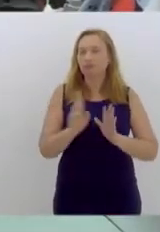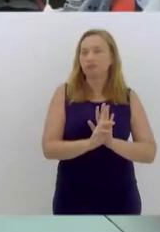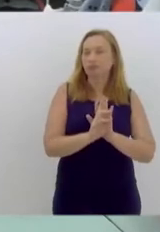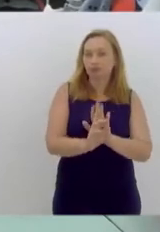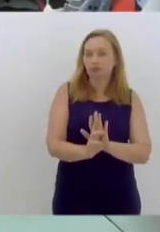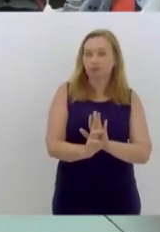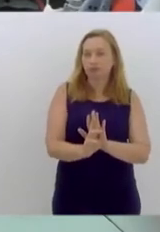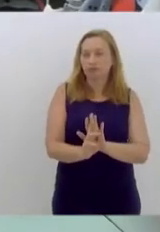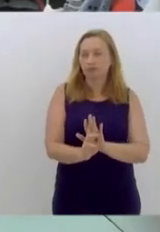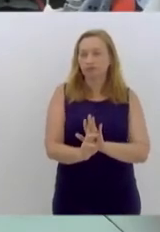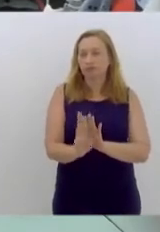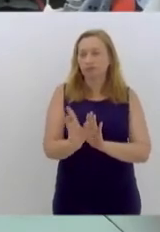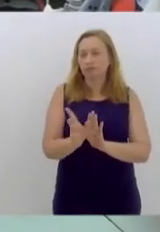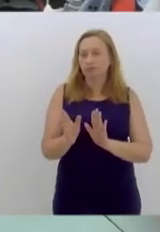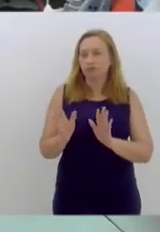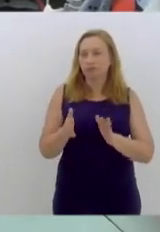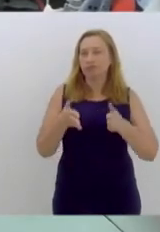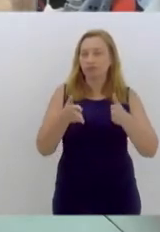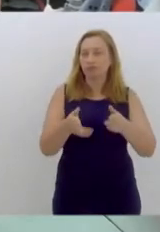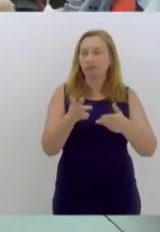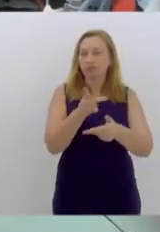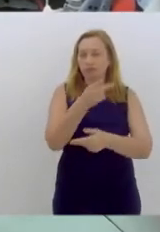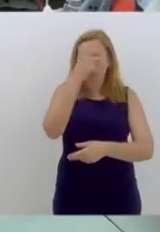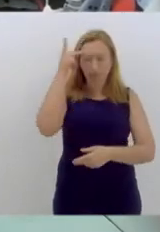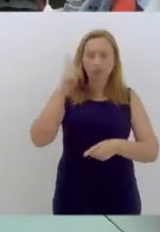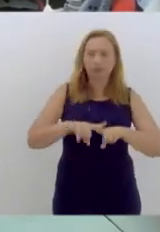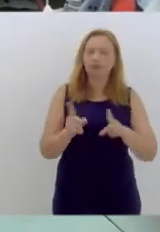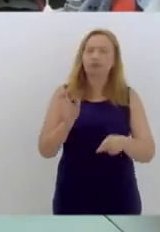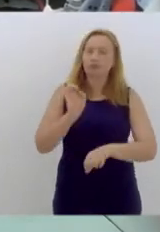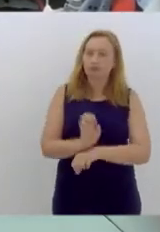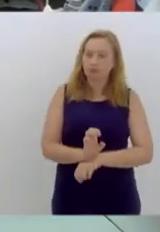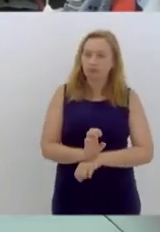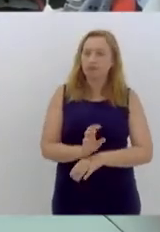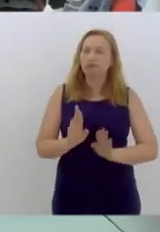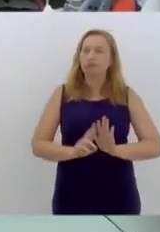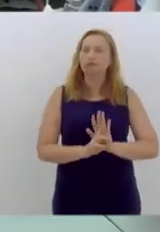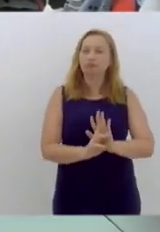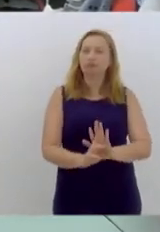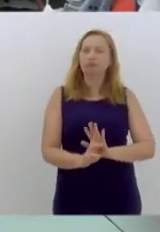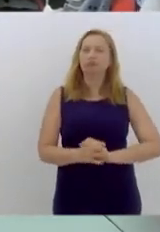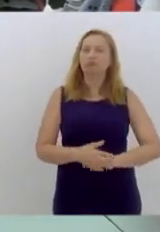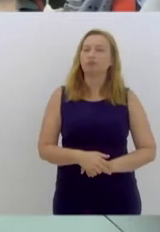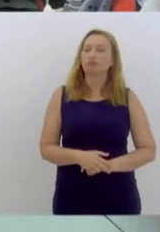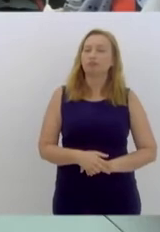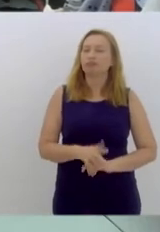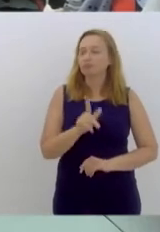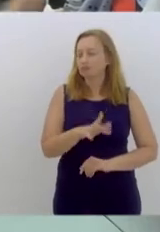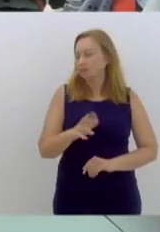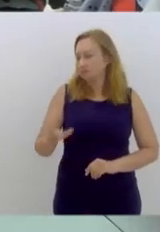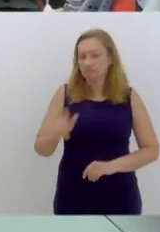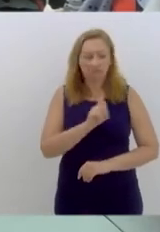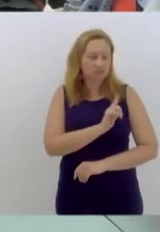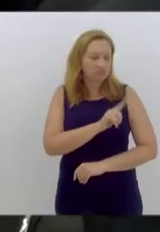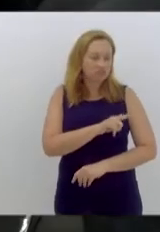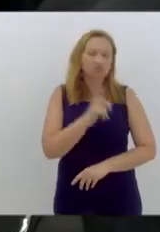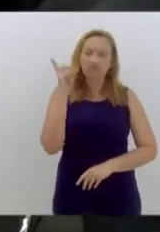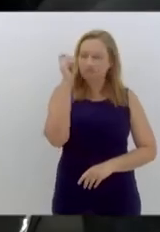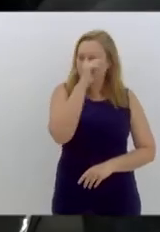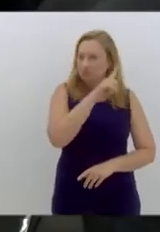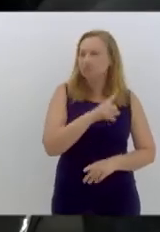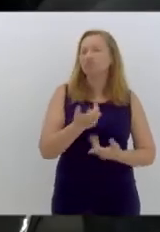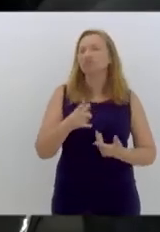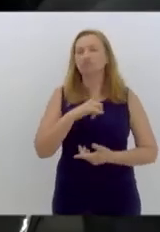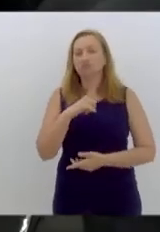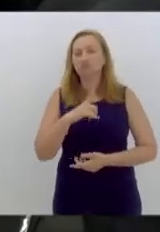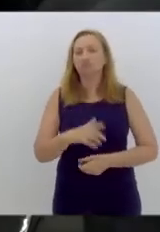a gente não está direcionando a pessoa, mas o Estado que está aqui sendo representado, as diferentes gestões, todas as dificuldades que acabaram